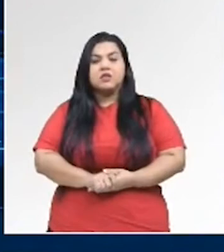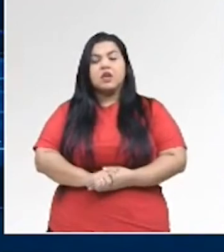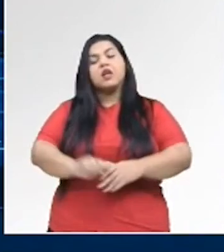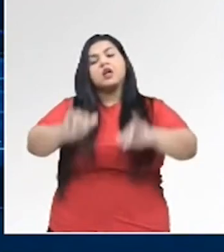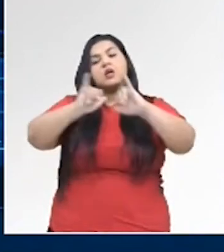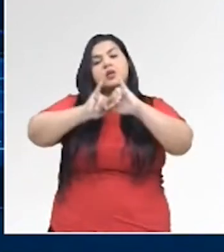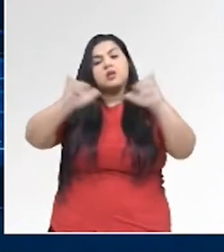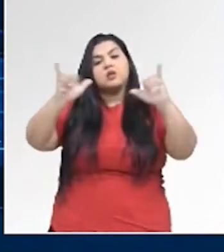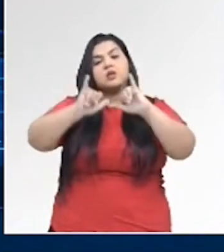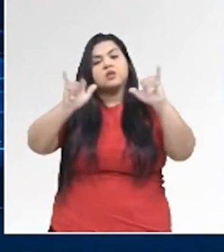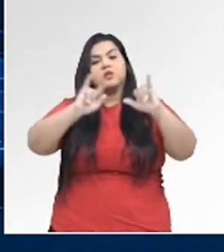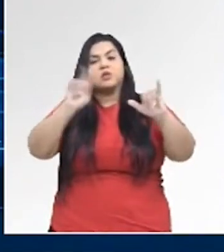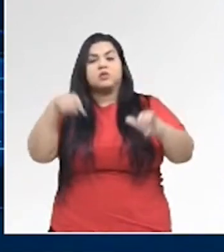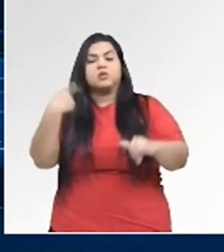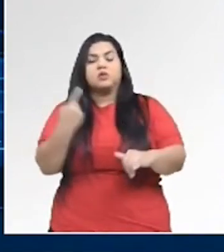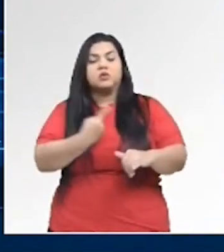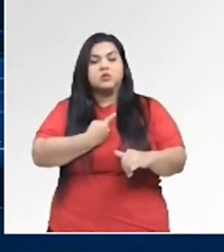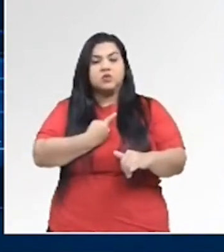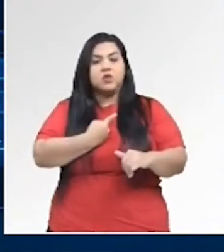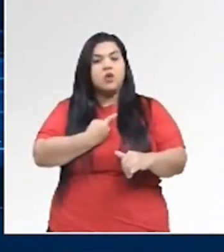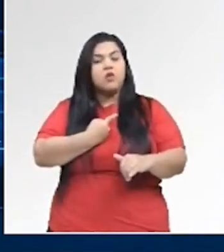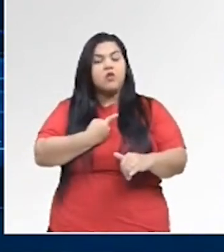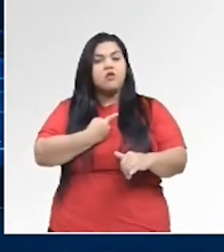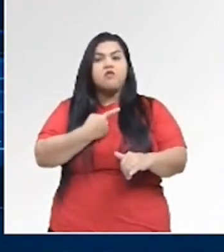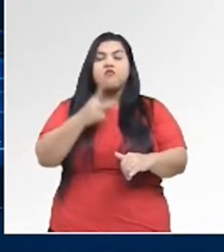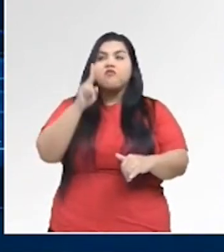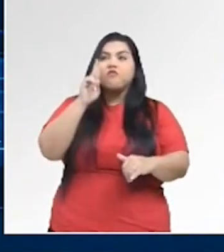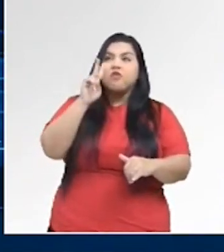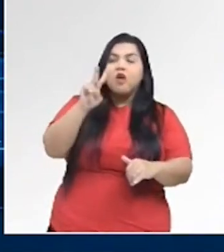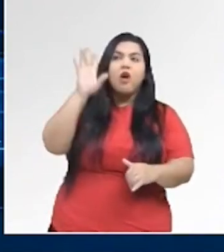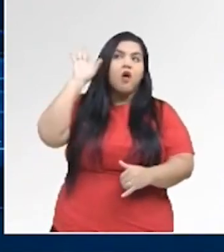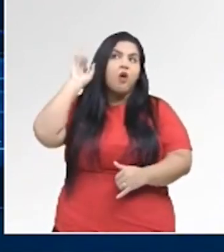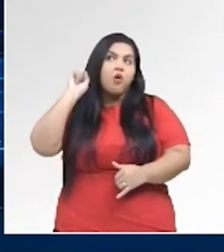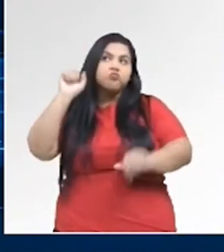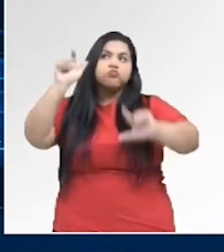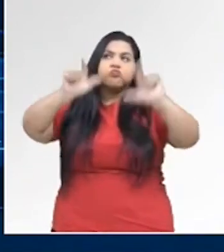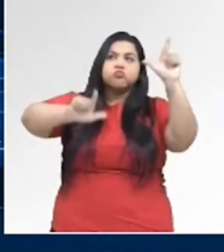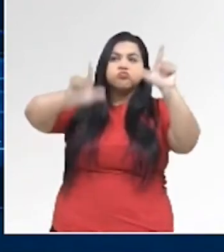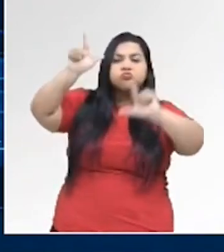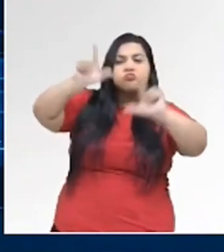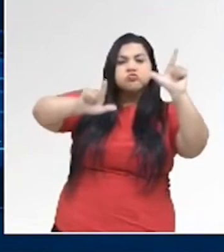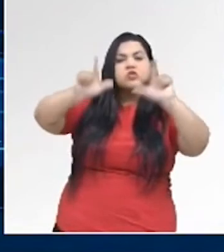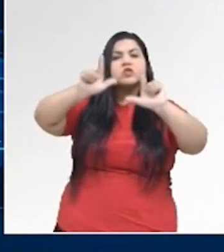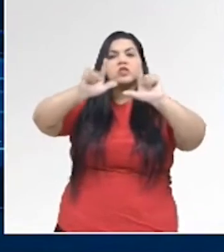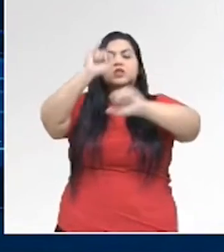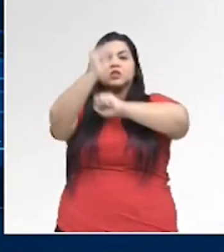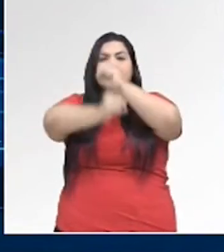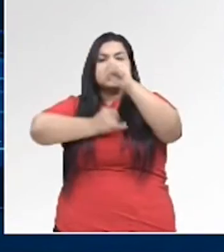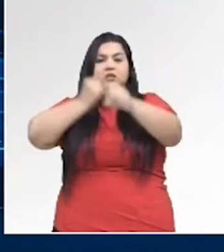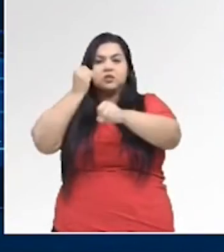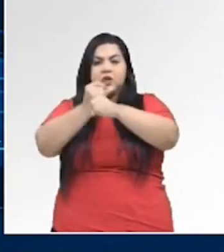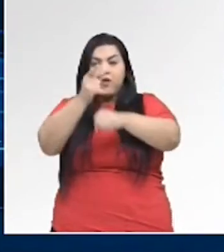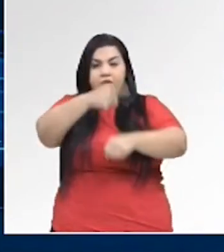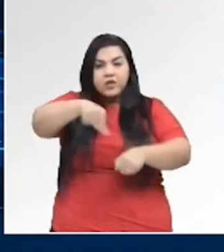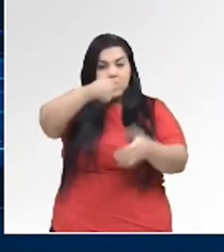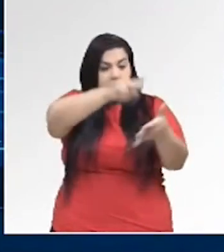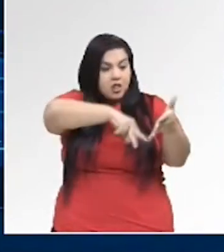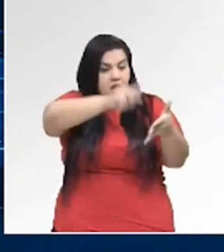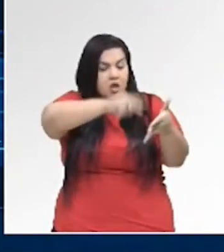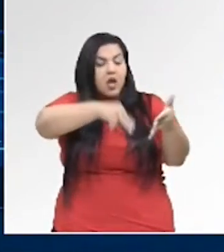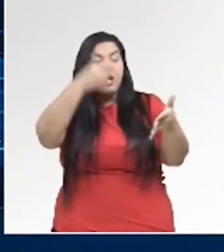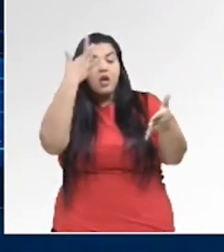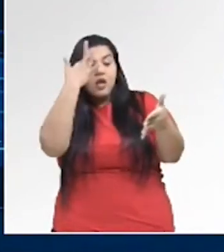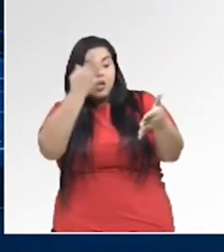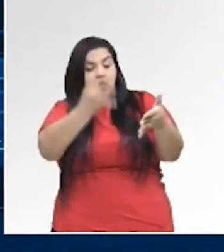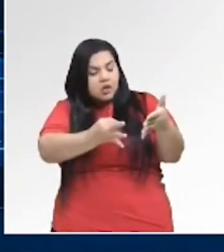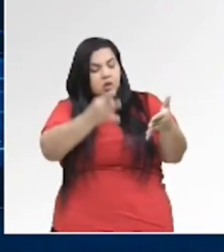notícias, quando nós ouvimos as notícias de rádio, televisão, internet, você lê, você compreende o que